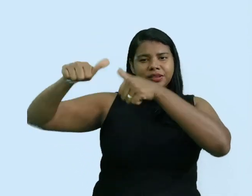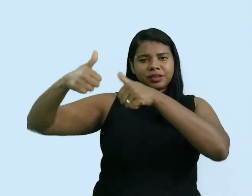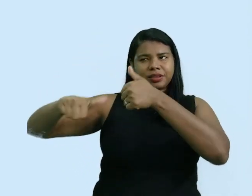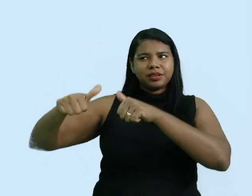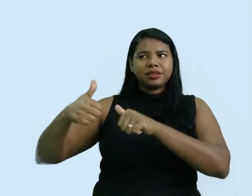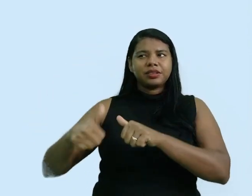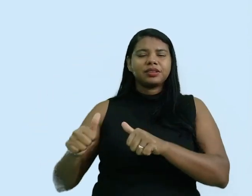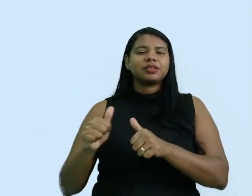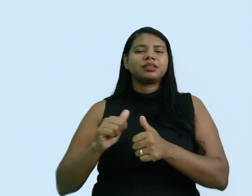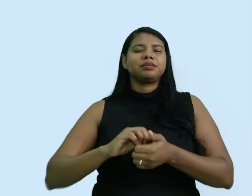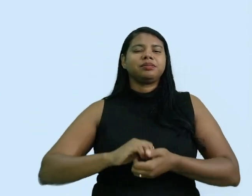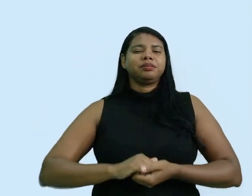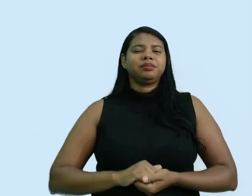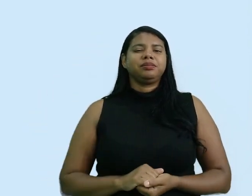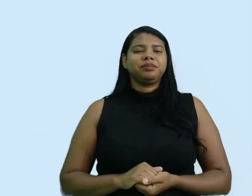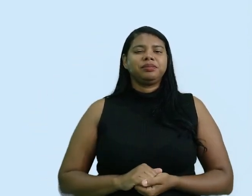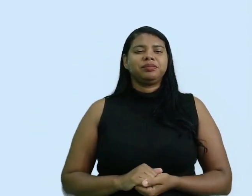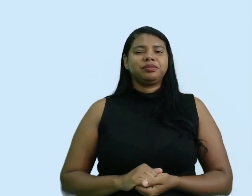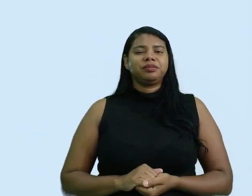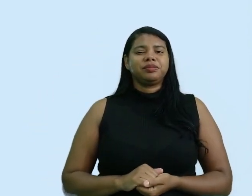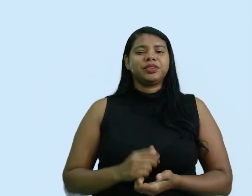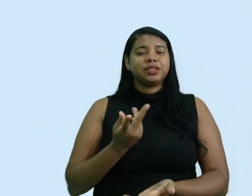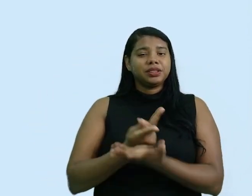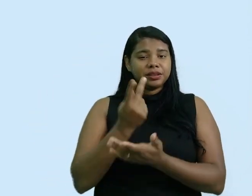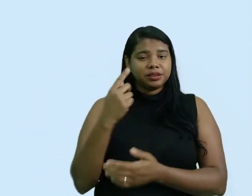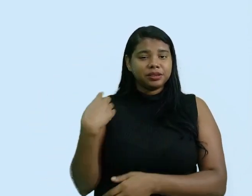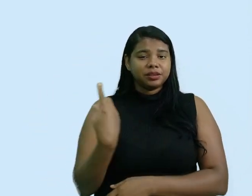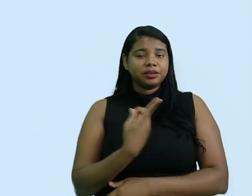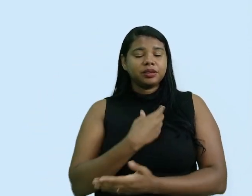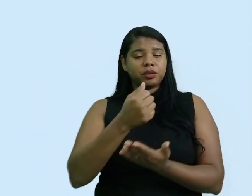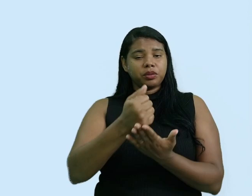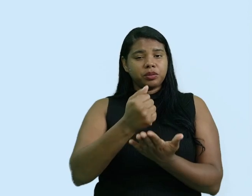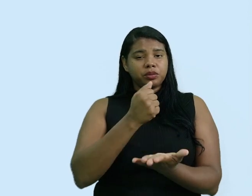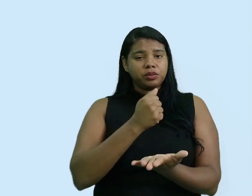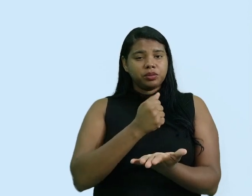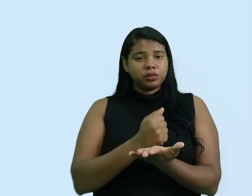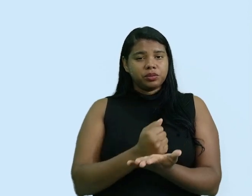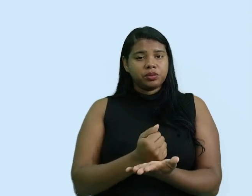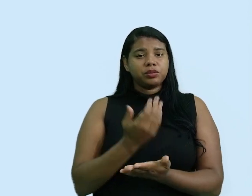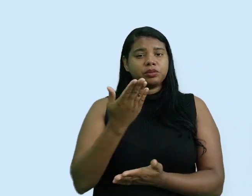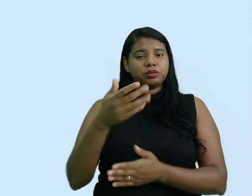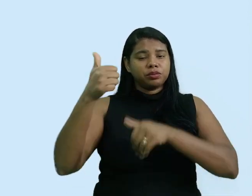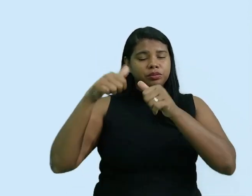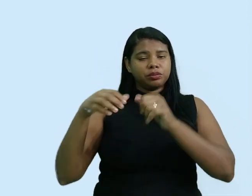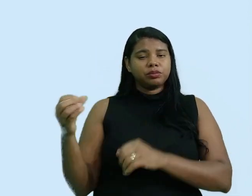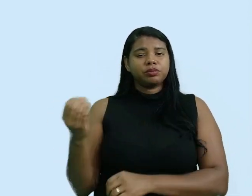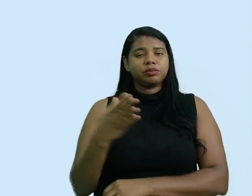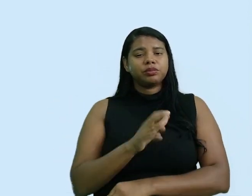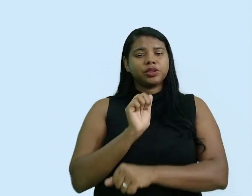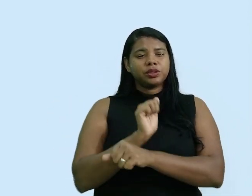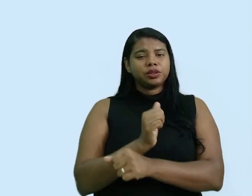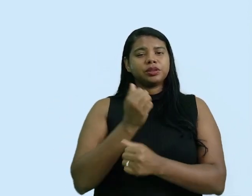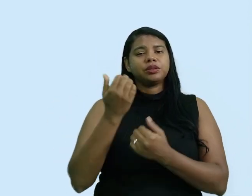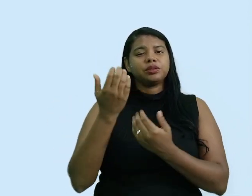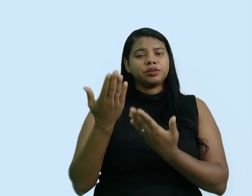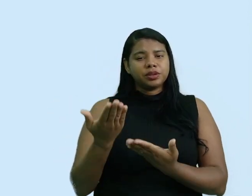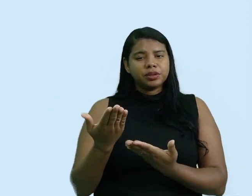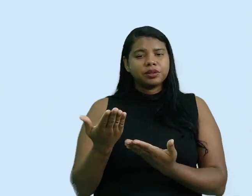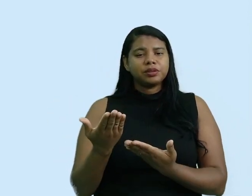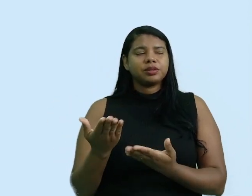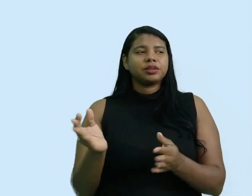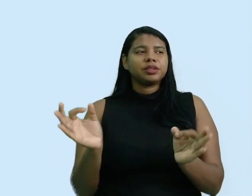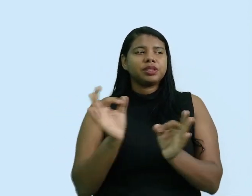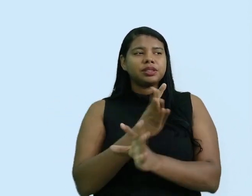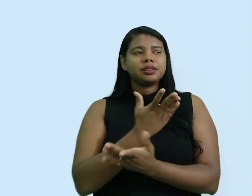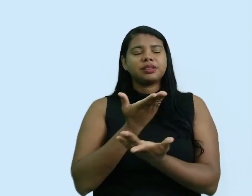doenças ocupacionais. Será que ela é um entrave para o nosso documento em relação à sua atualização? Te espero lá. Por aqui a